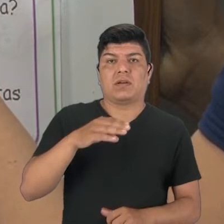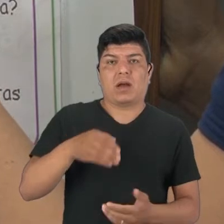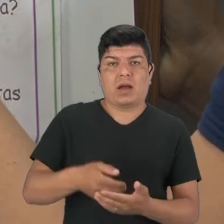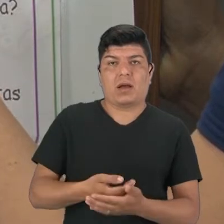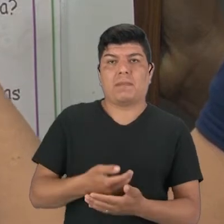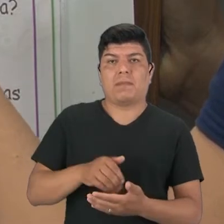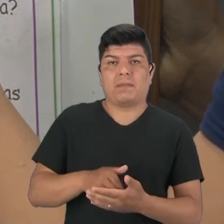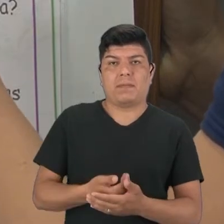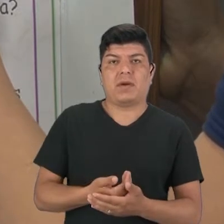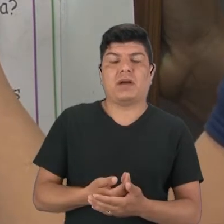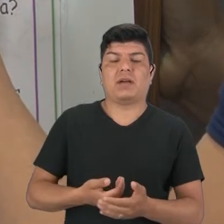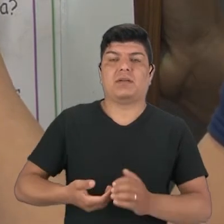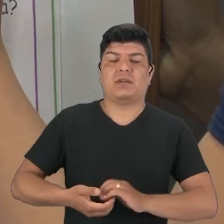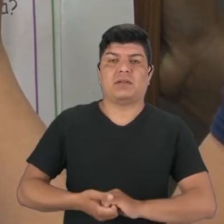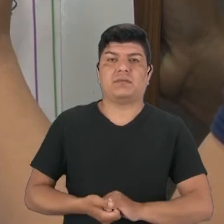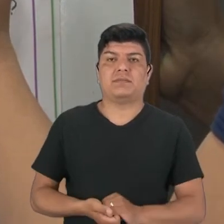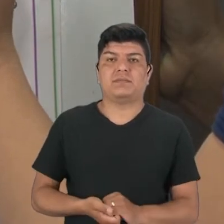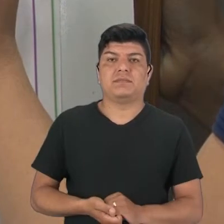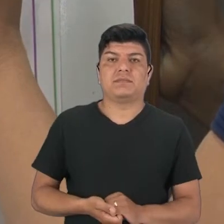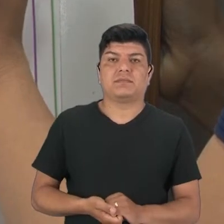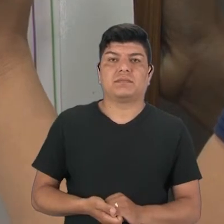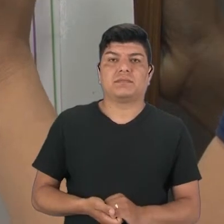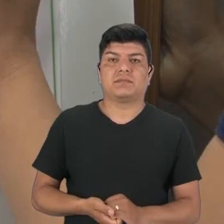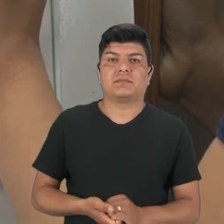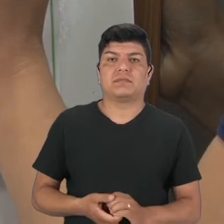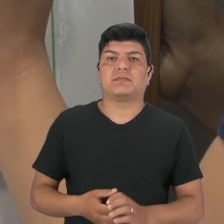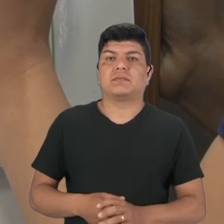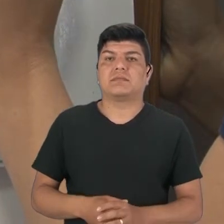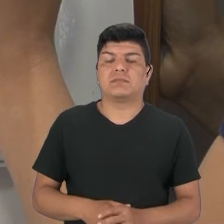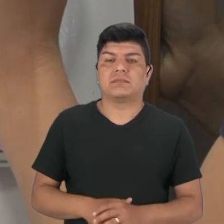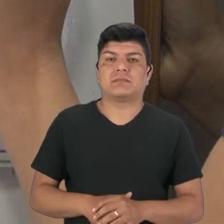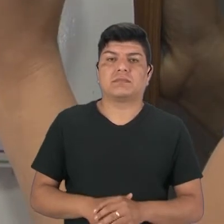abacateiros. Foi